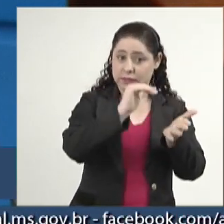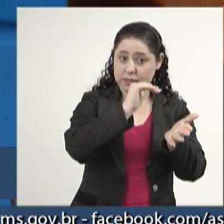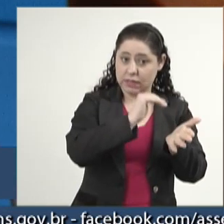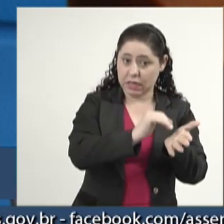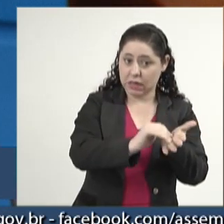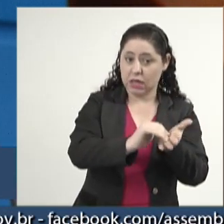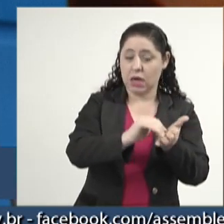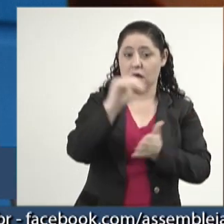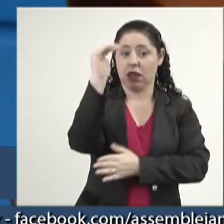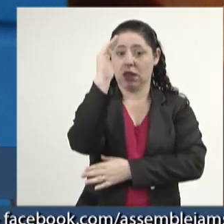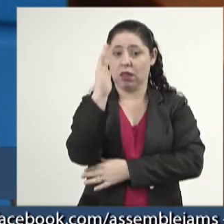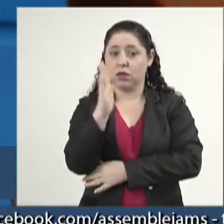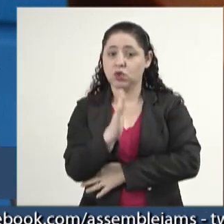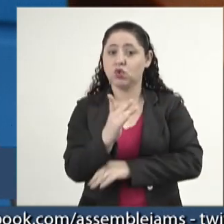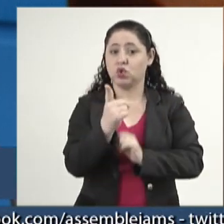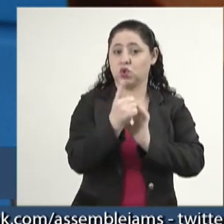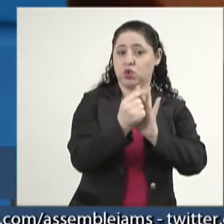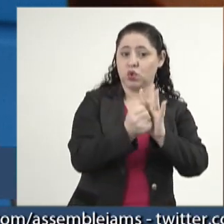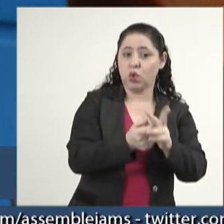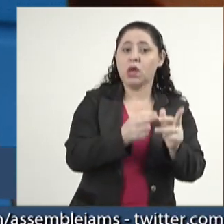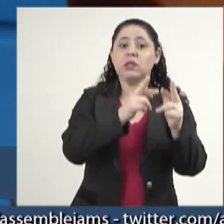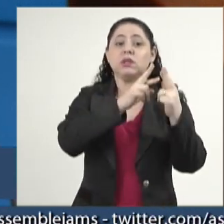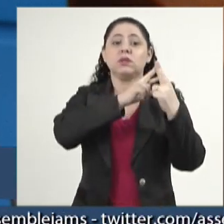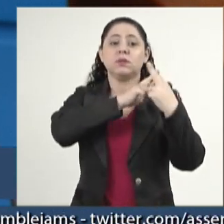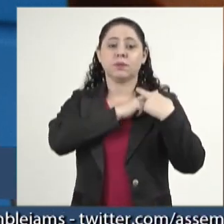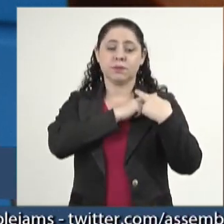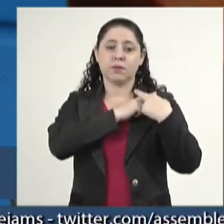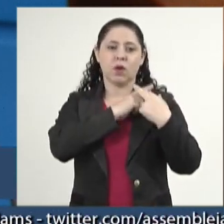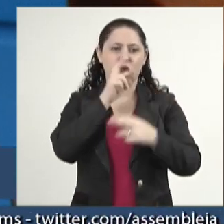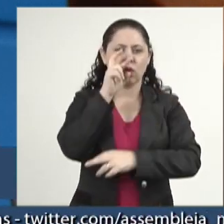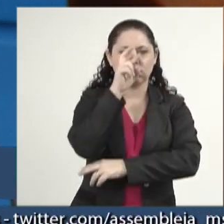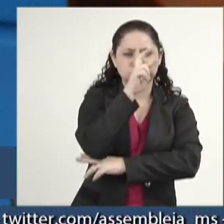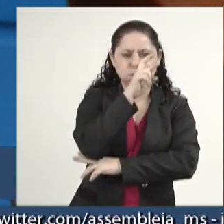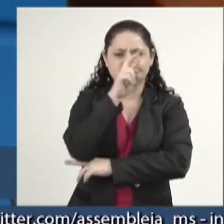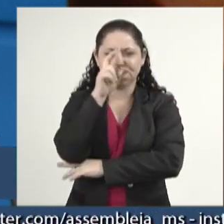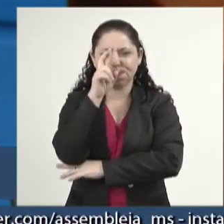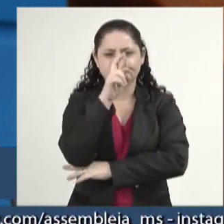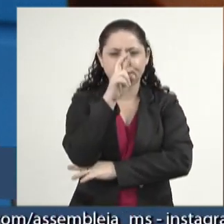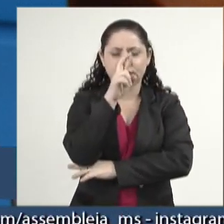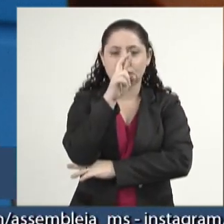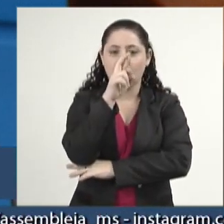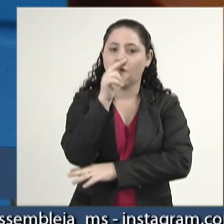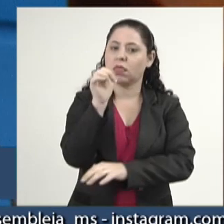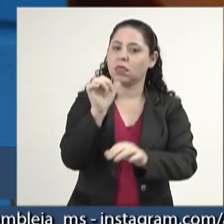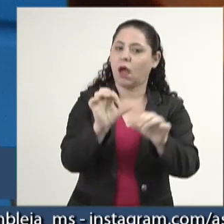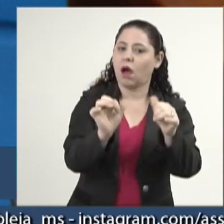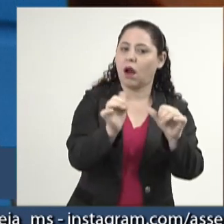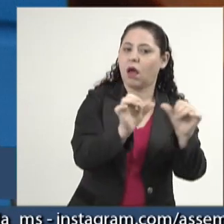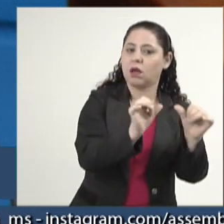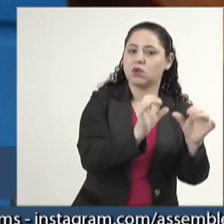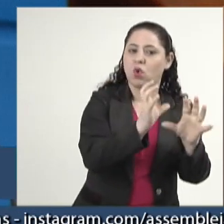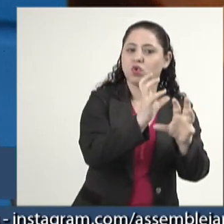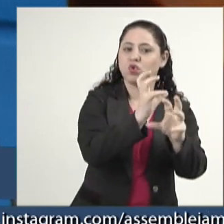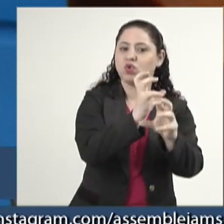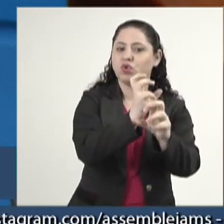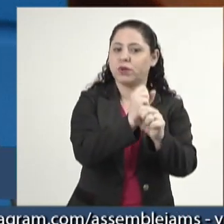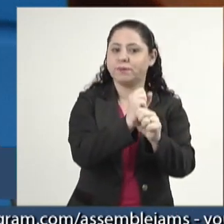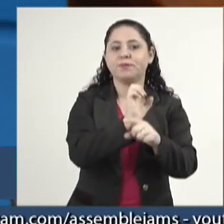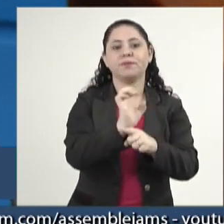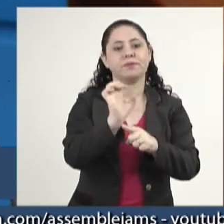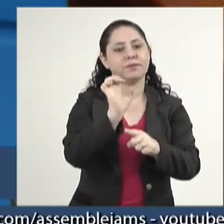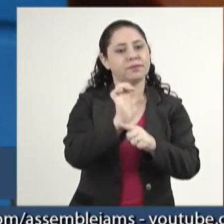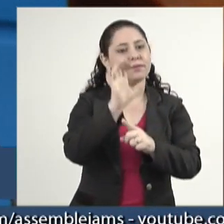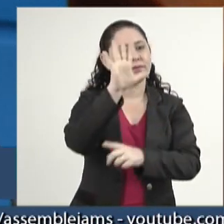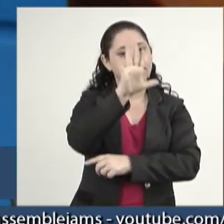Tesouro Nacional, órgão responsável pela fiscalização e análise das contas dos